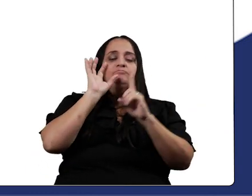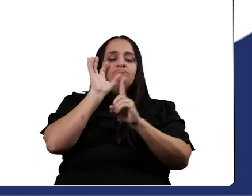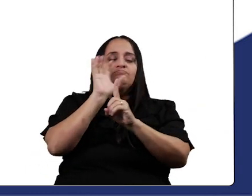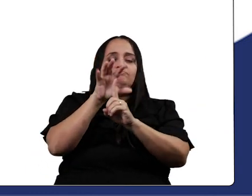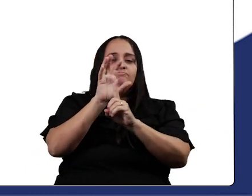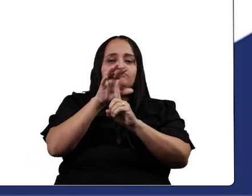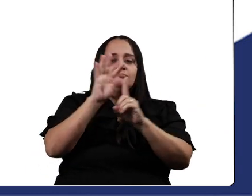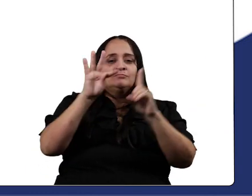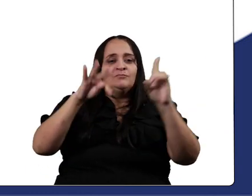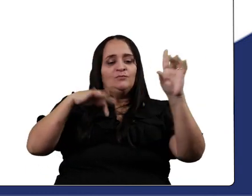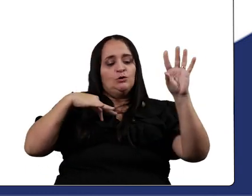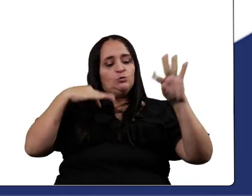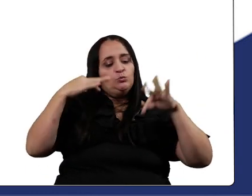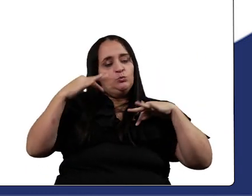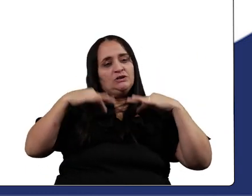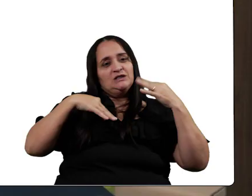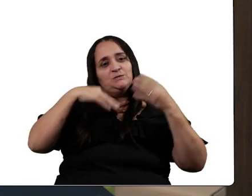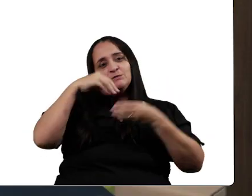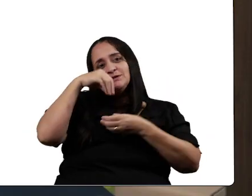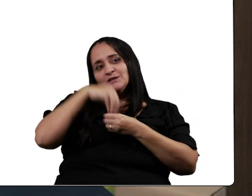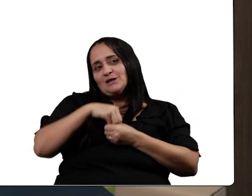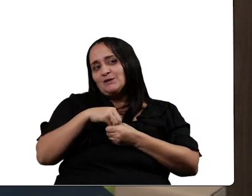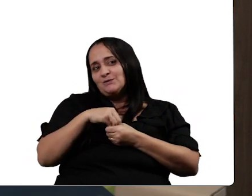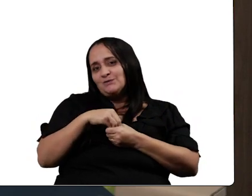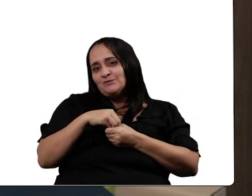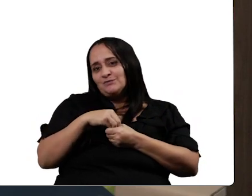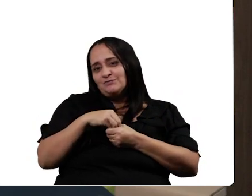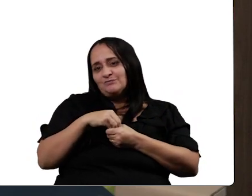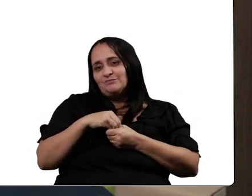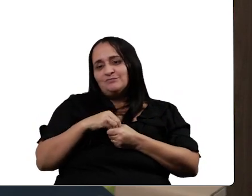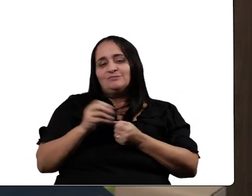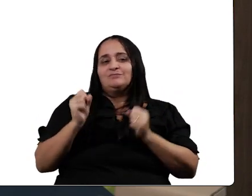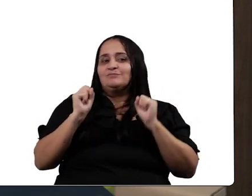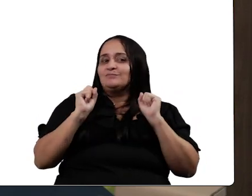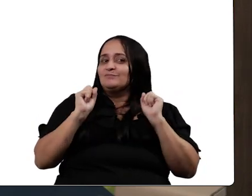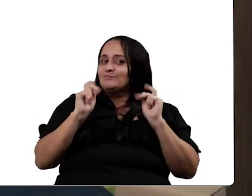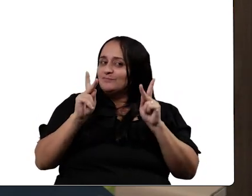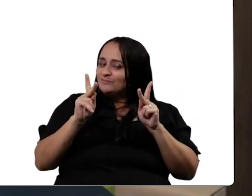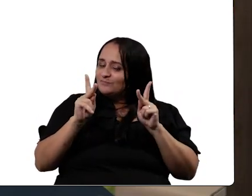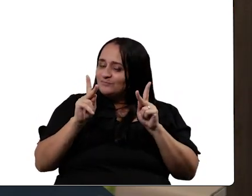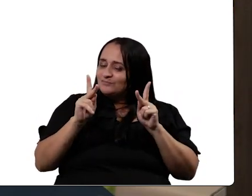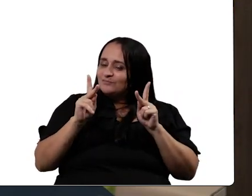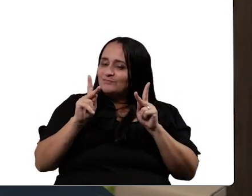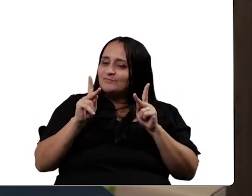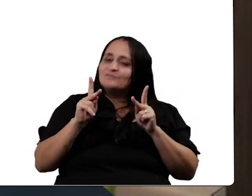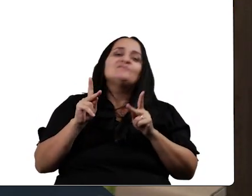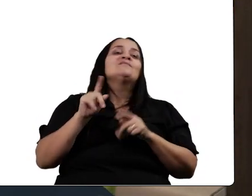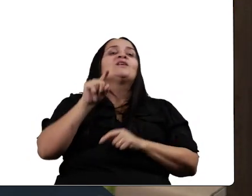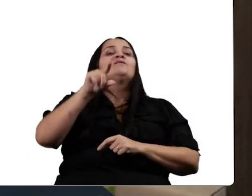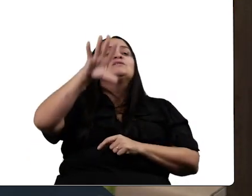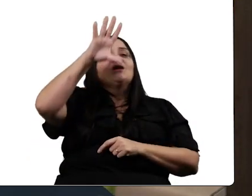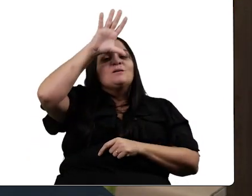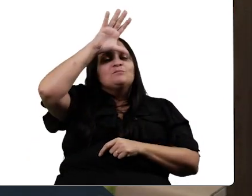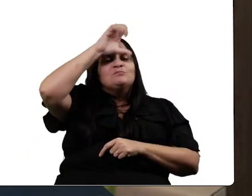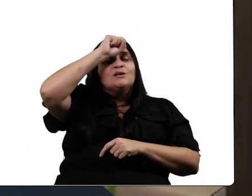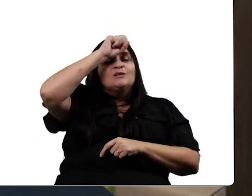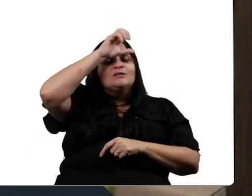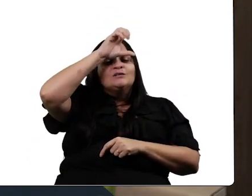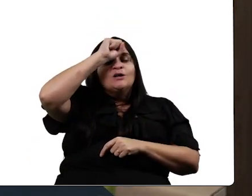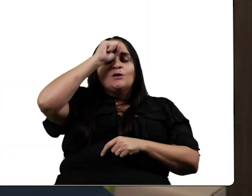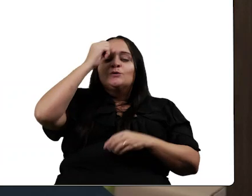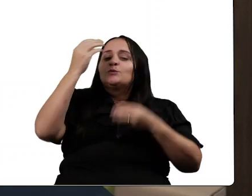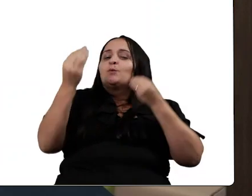Incentivar o turismo interno. Combinado? Pronto! Você está aí aprendendo mais